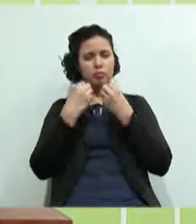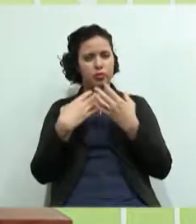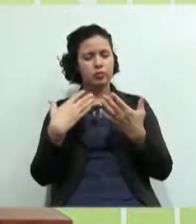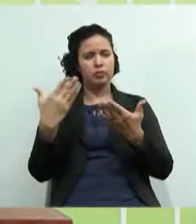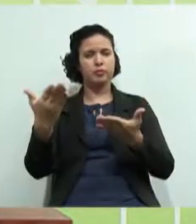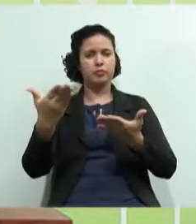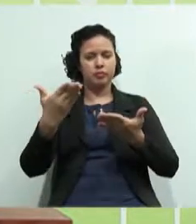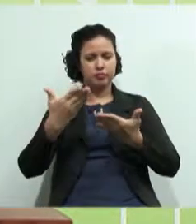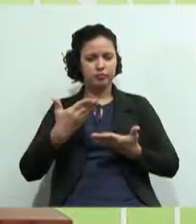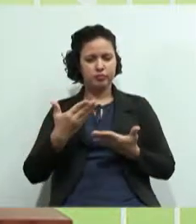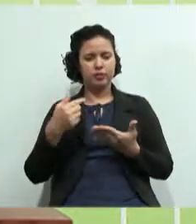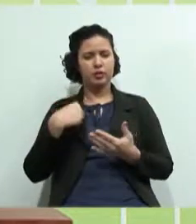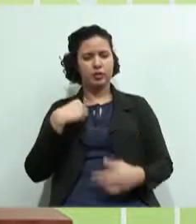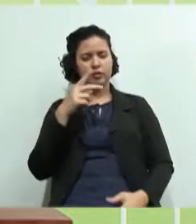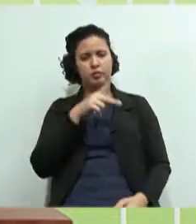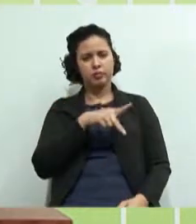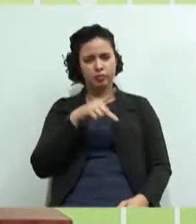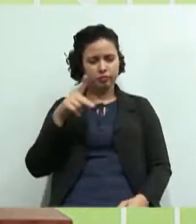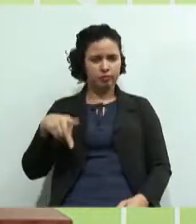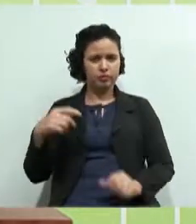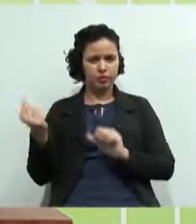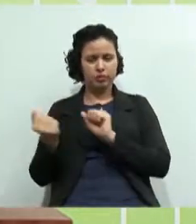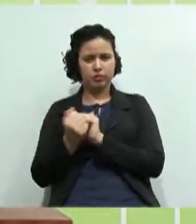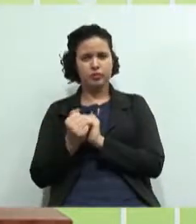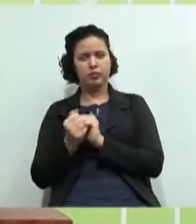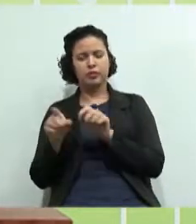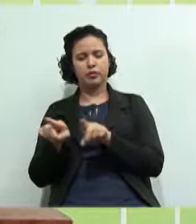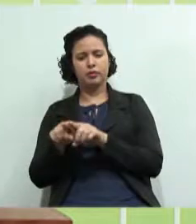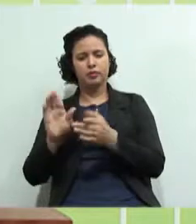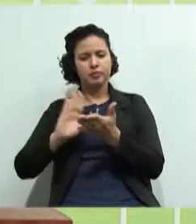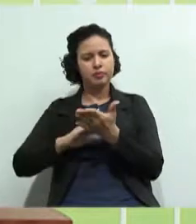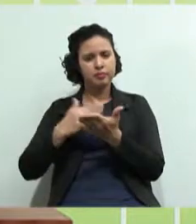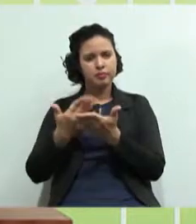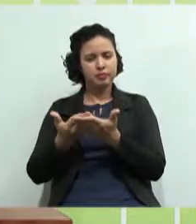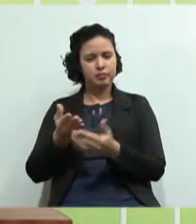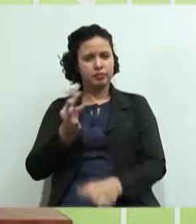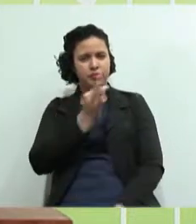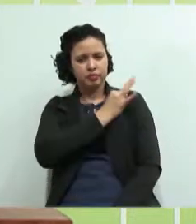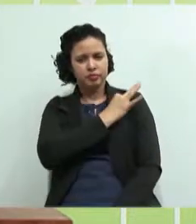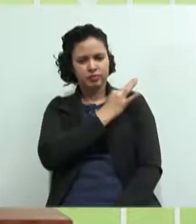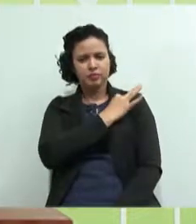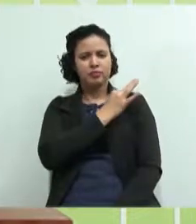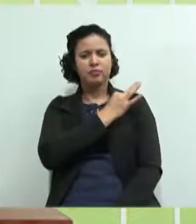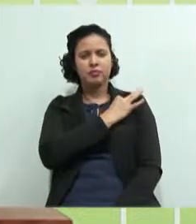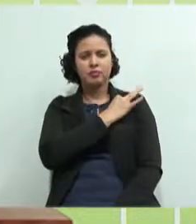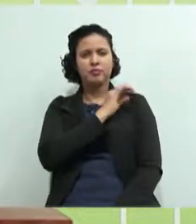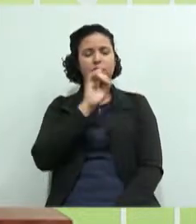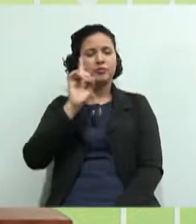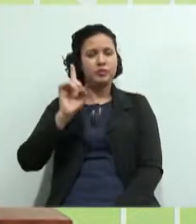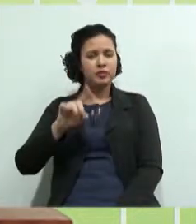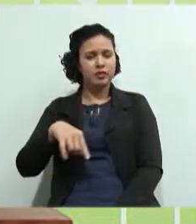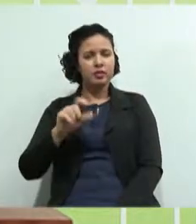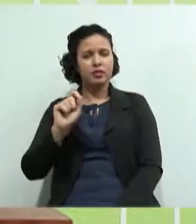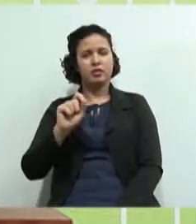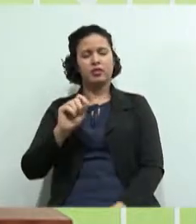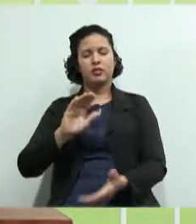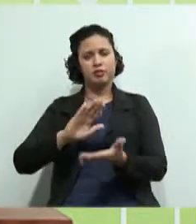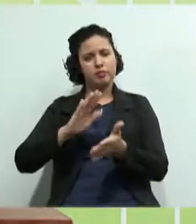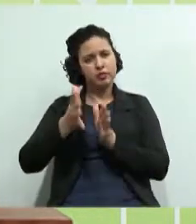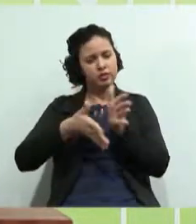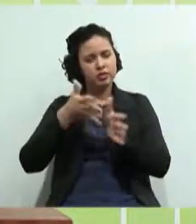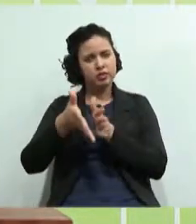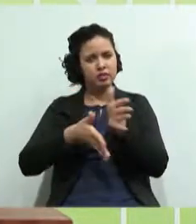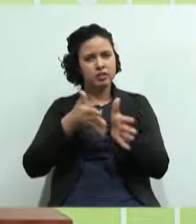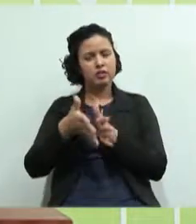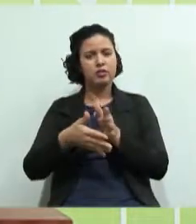uma vez. Eu, o professor Jorge, a Tamires que está aí no cantinho, ó. Tamires está aí no cantinho gesticulando para você nas libras, não é